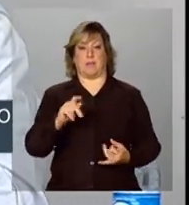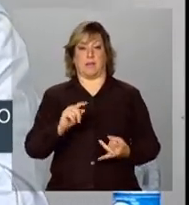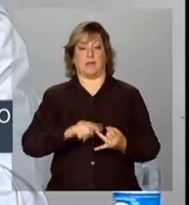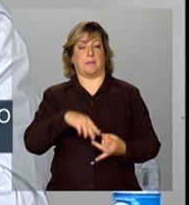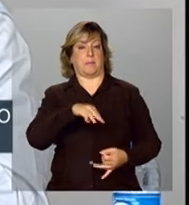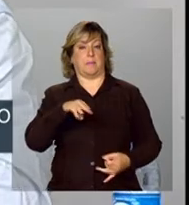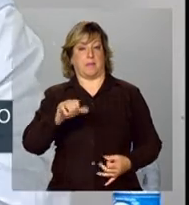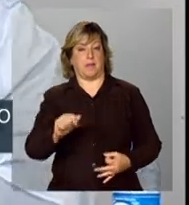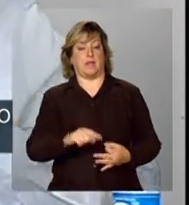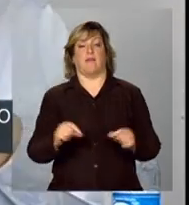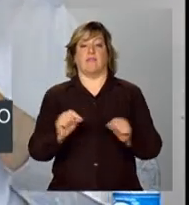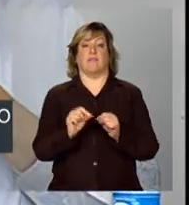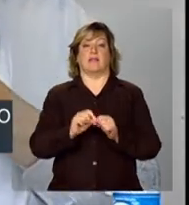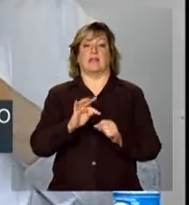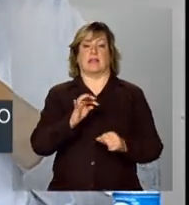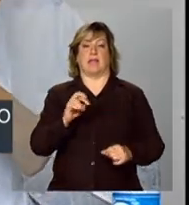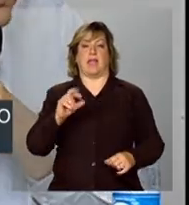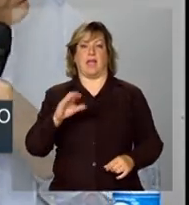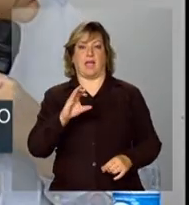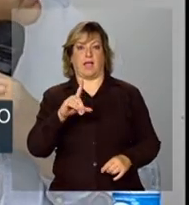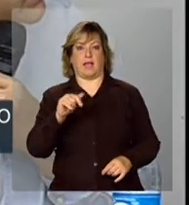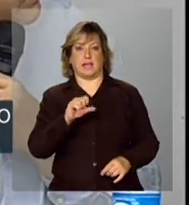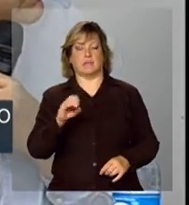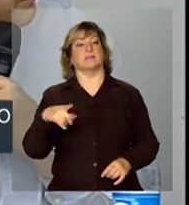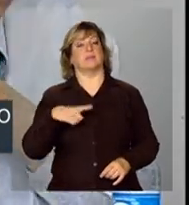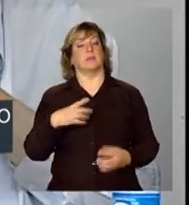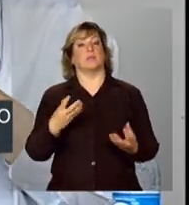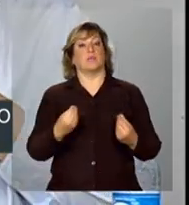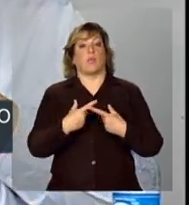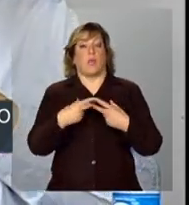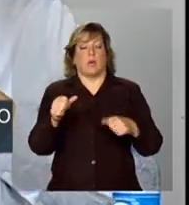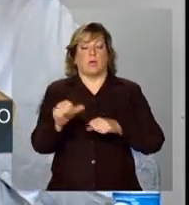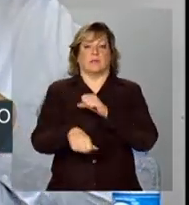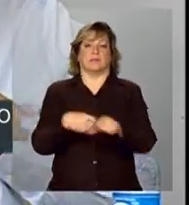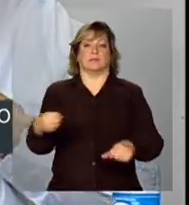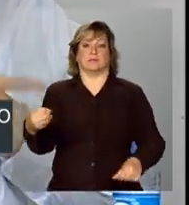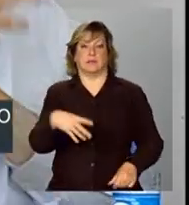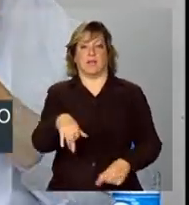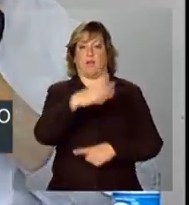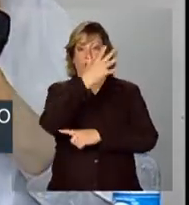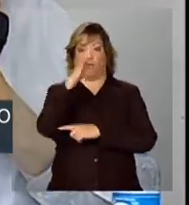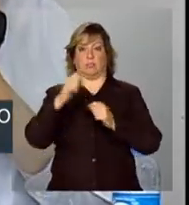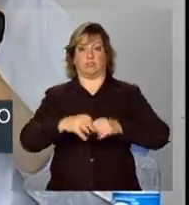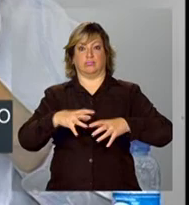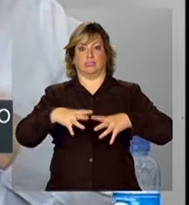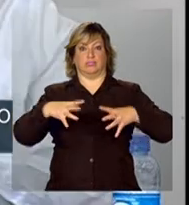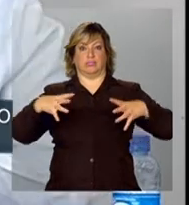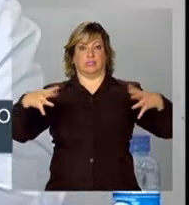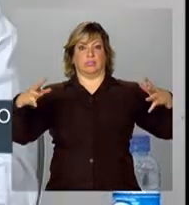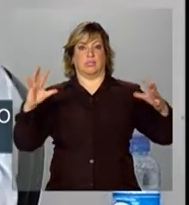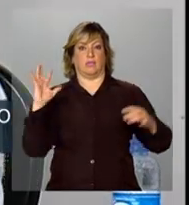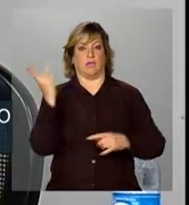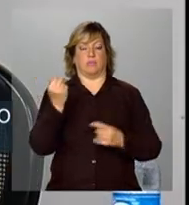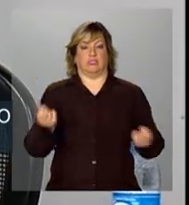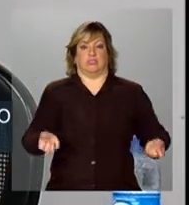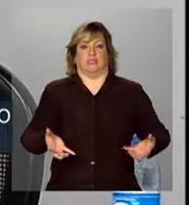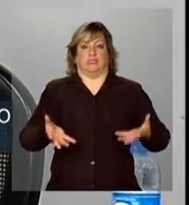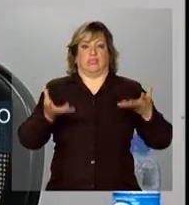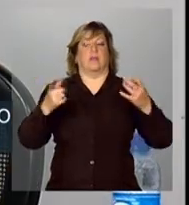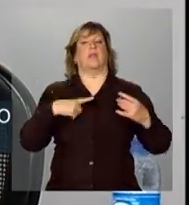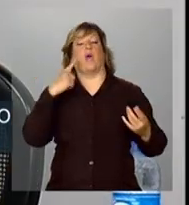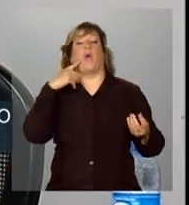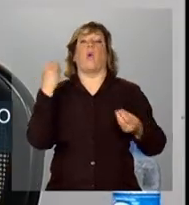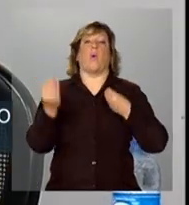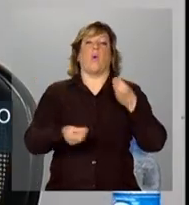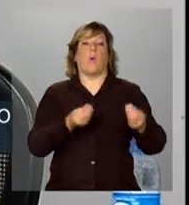fizemos o Terra Classe e vimos que você tem muita coisa em restauração, a floresta está crescendo, e qual é a tendência de regeneração